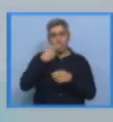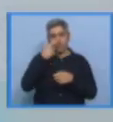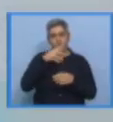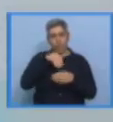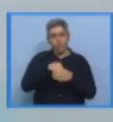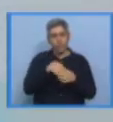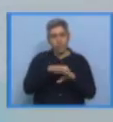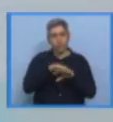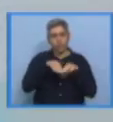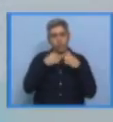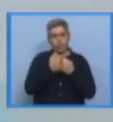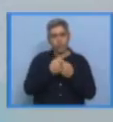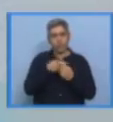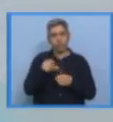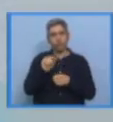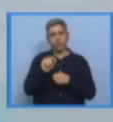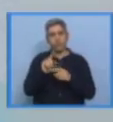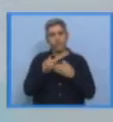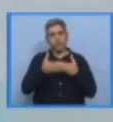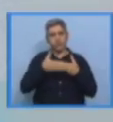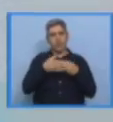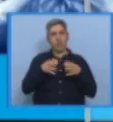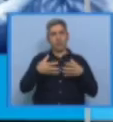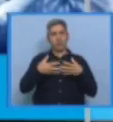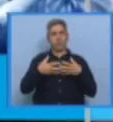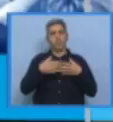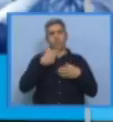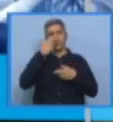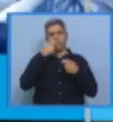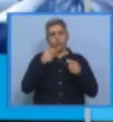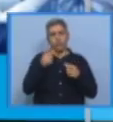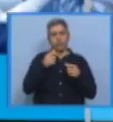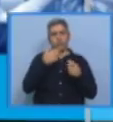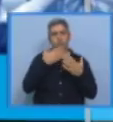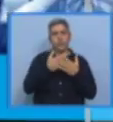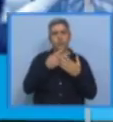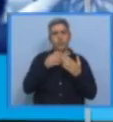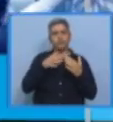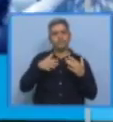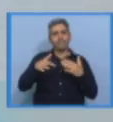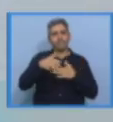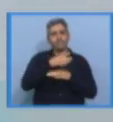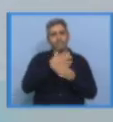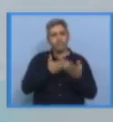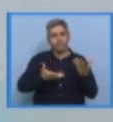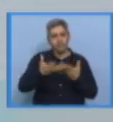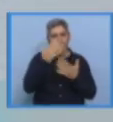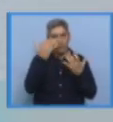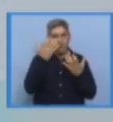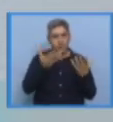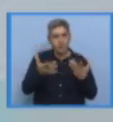redes sociais acabam por ser um bocadinho fechados e as pessoas acabam por gravitar num universo de partilha